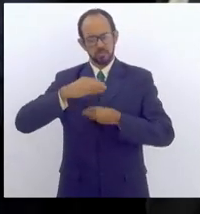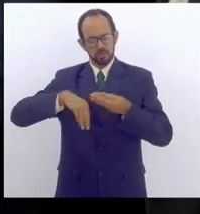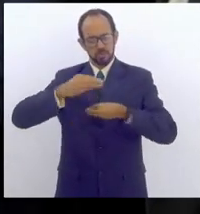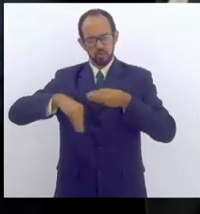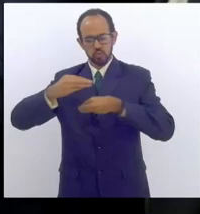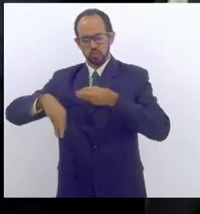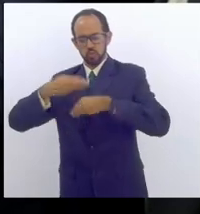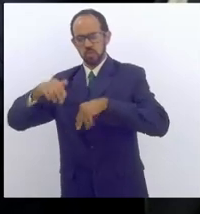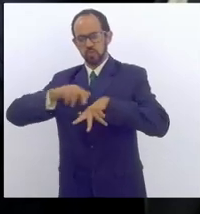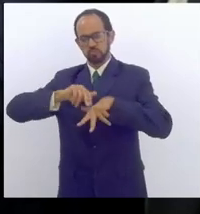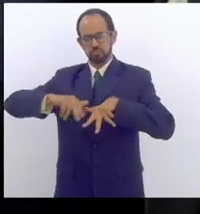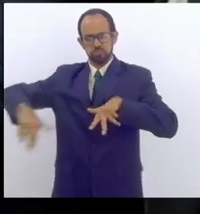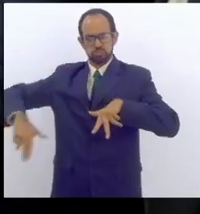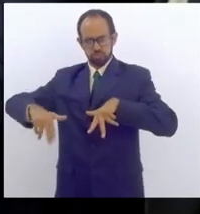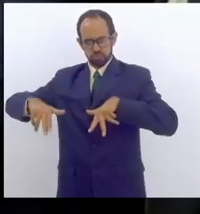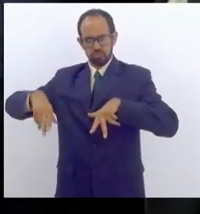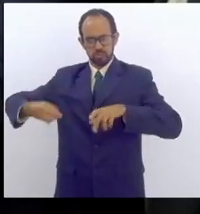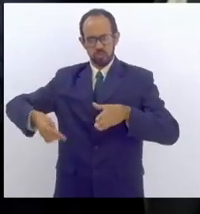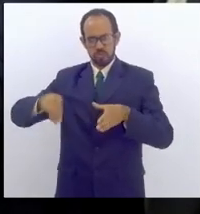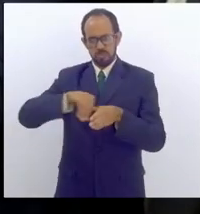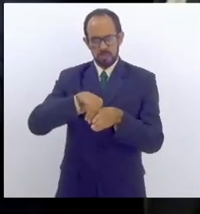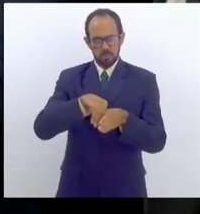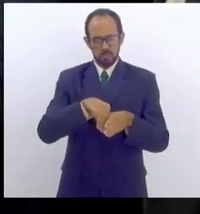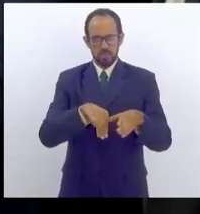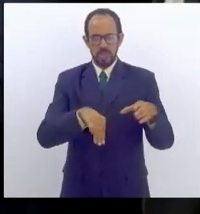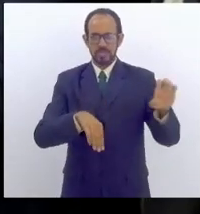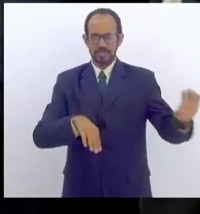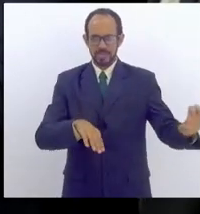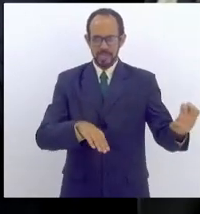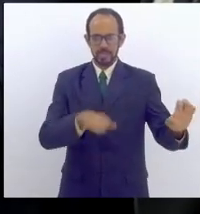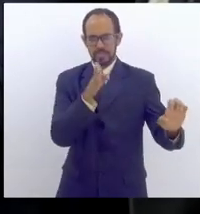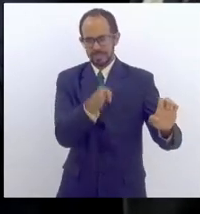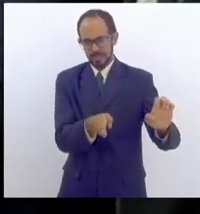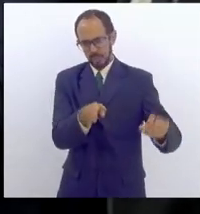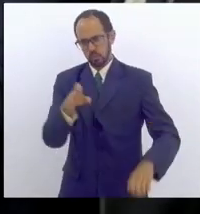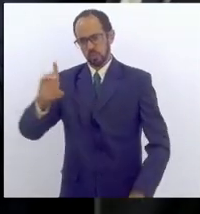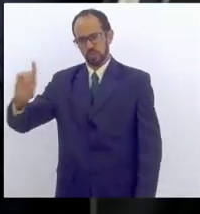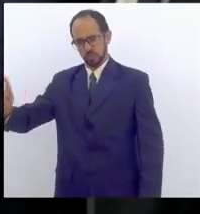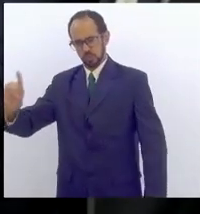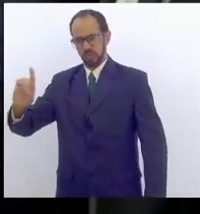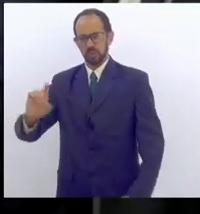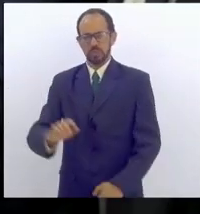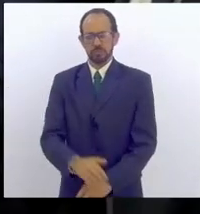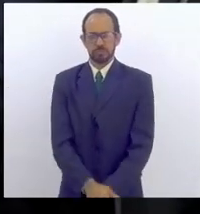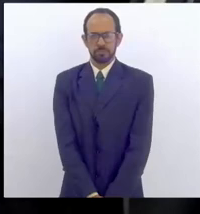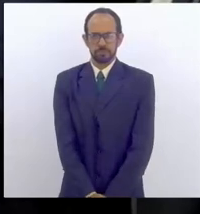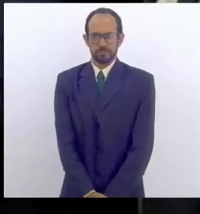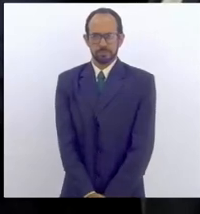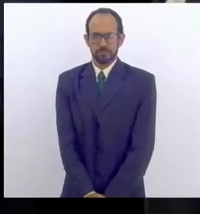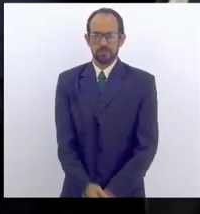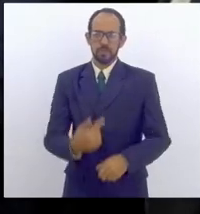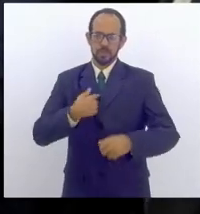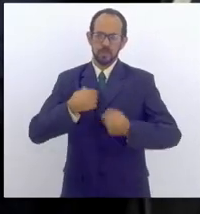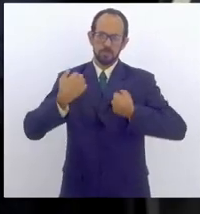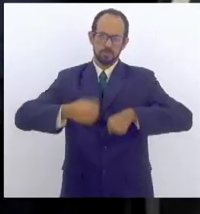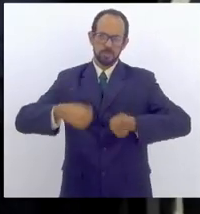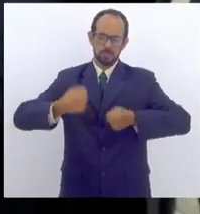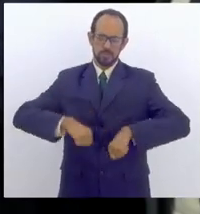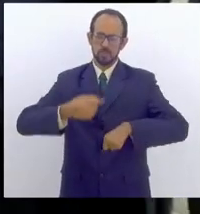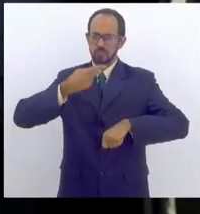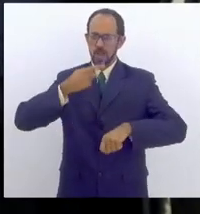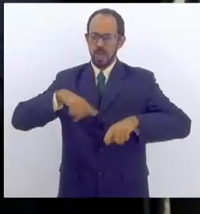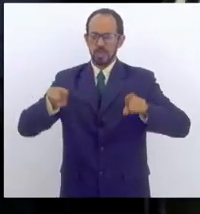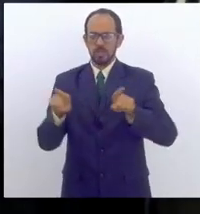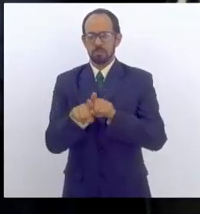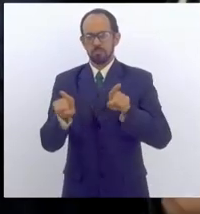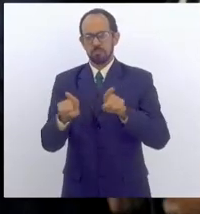heterogênea de membros, da esquerda, do centro e da direita. Eu tenho que dizer aqui